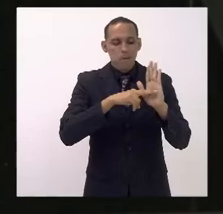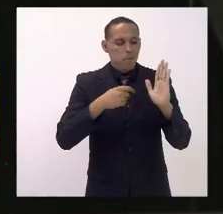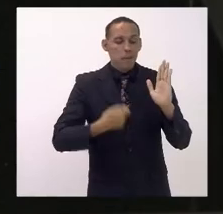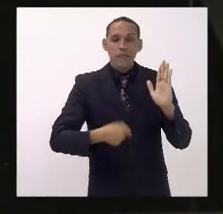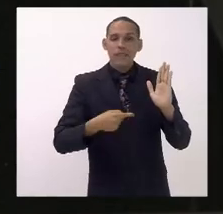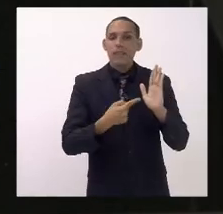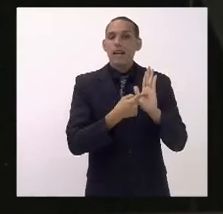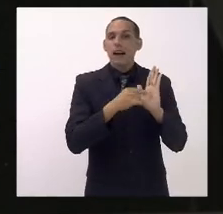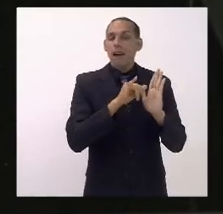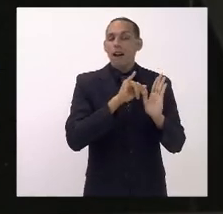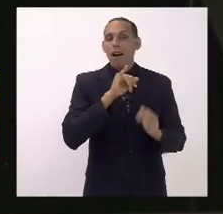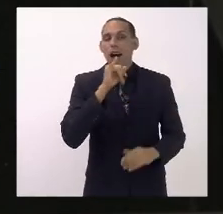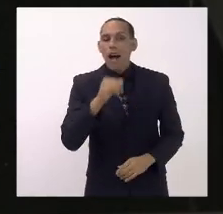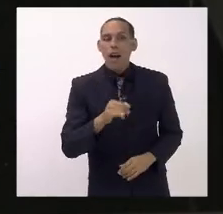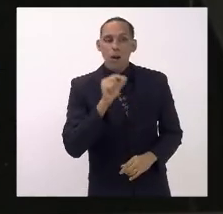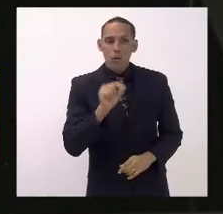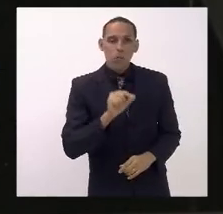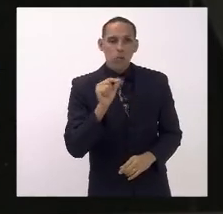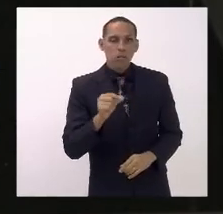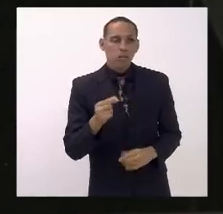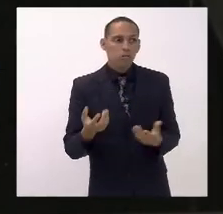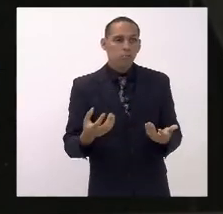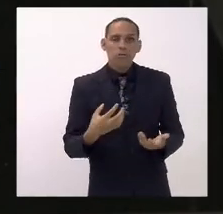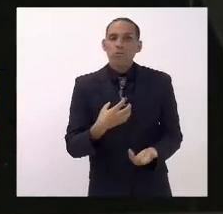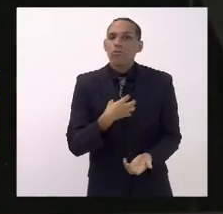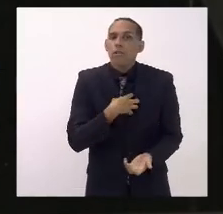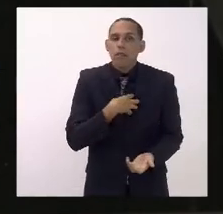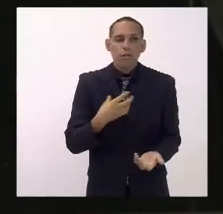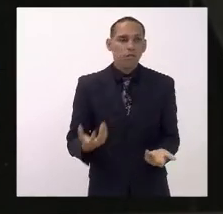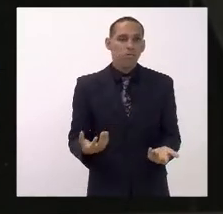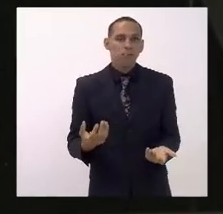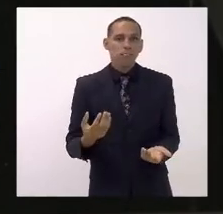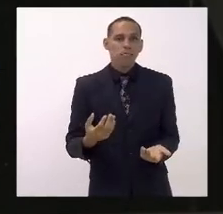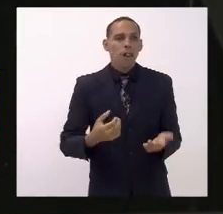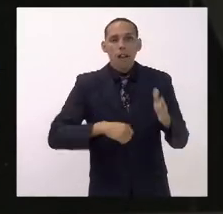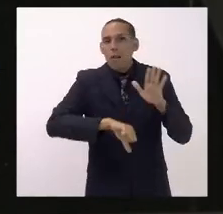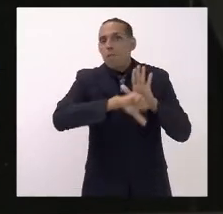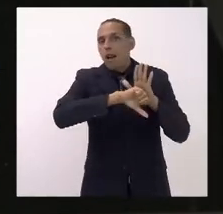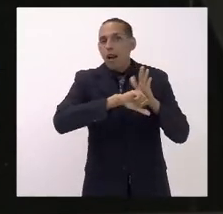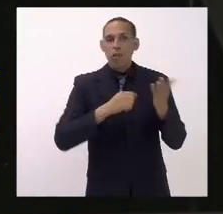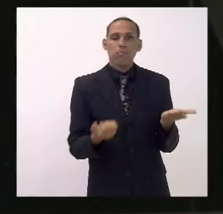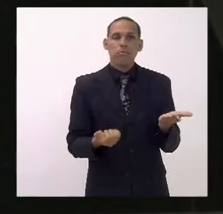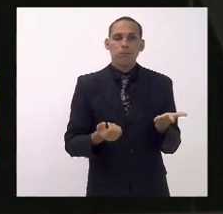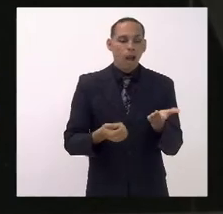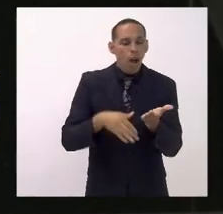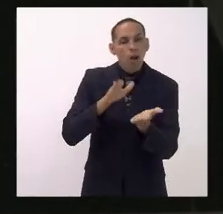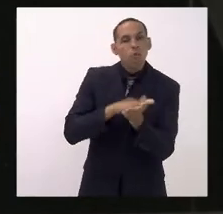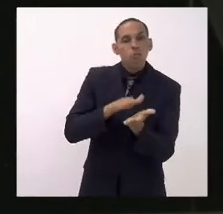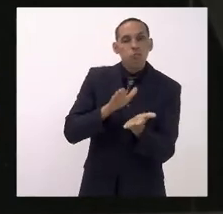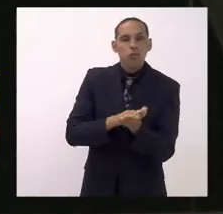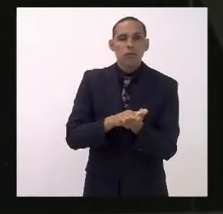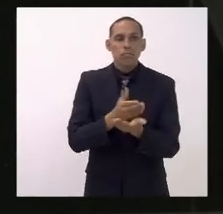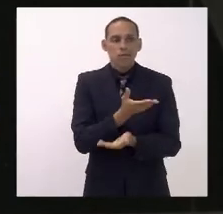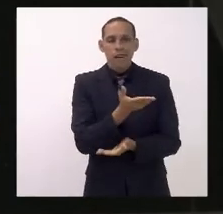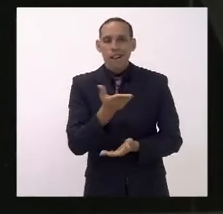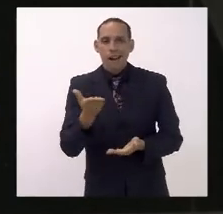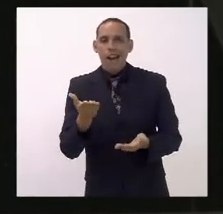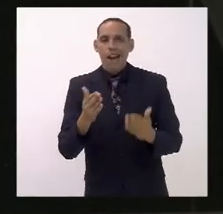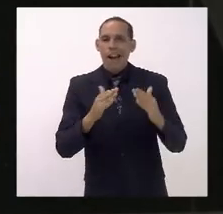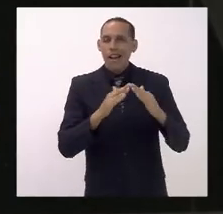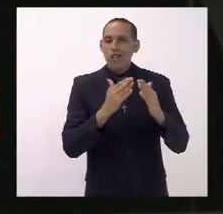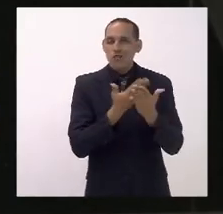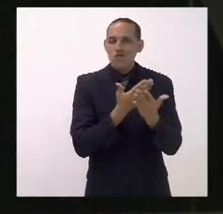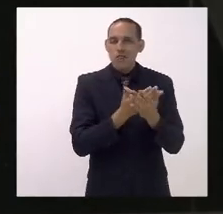que diga de que forma, qual é a penalidade, não é, que esses centros de formação de